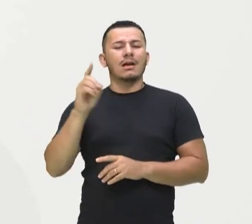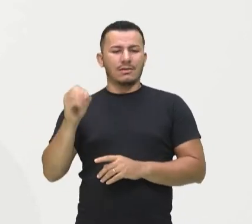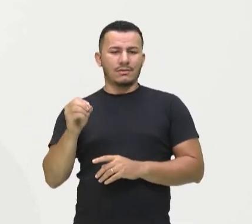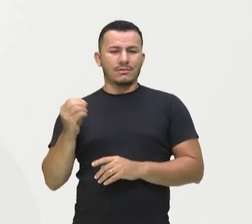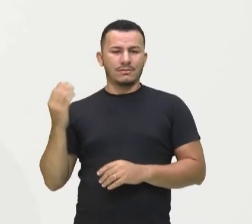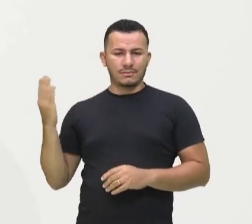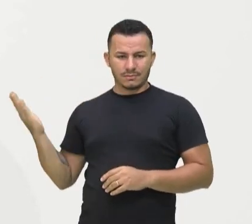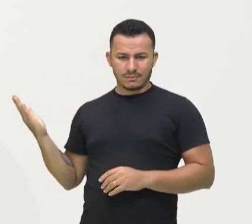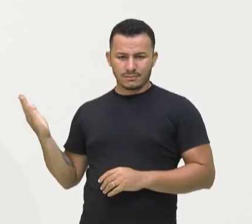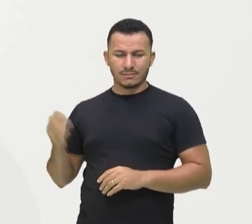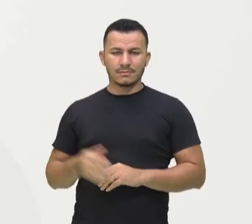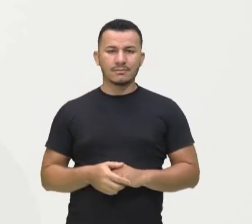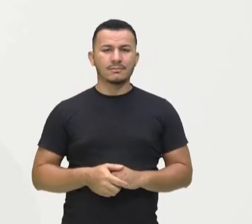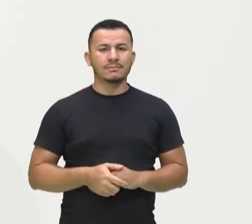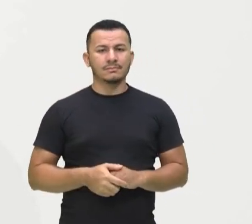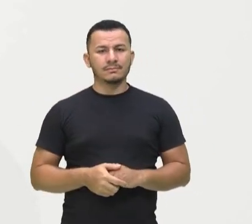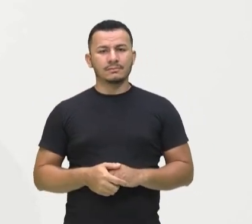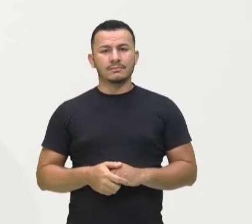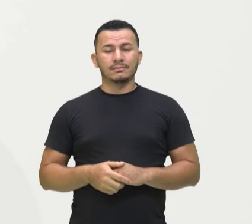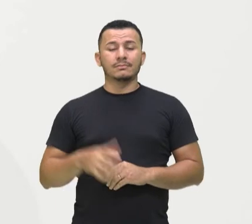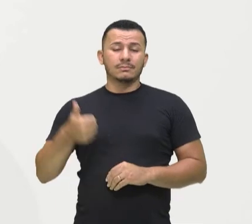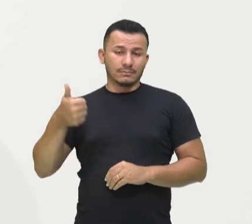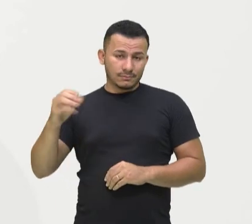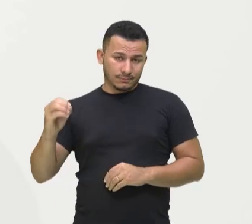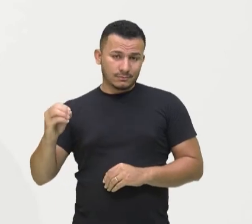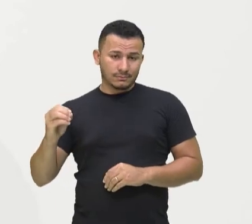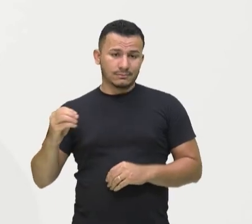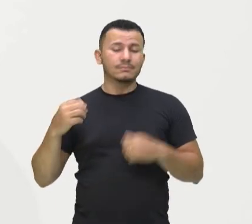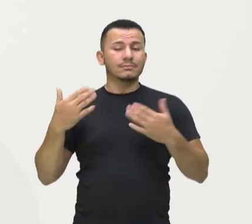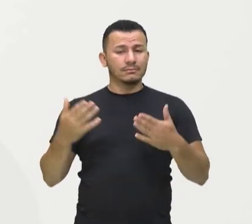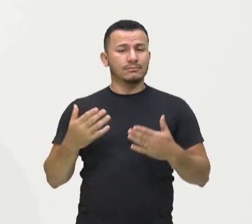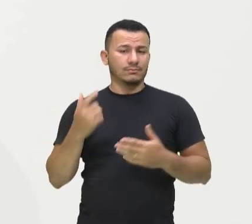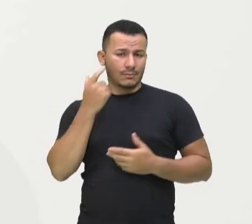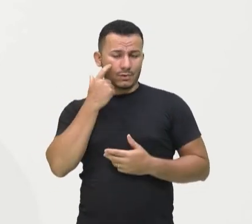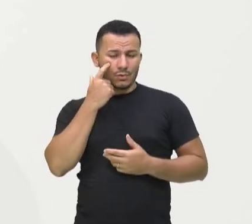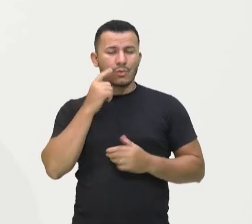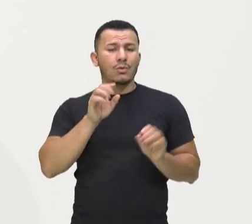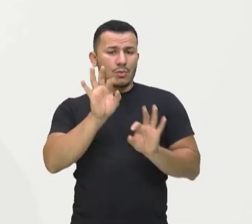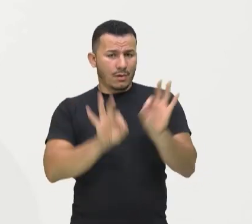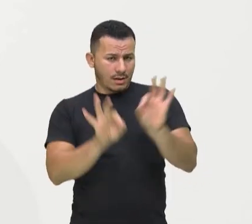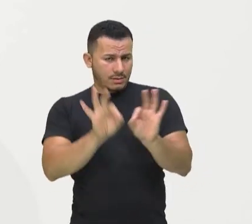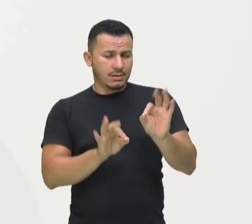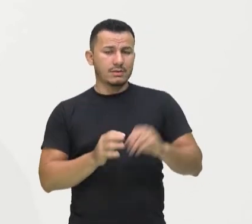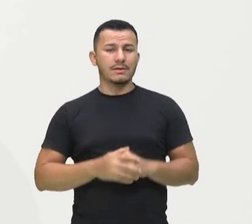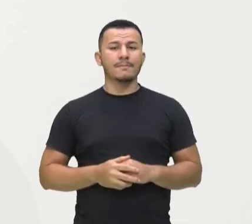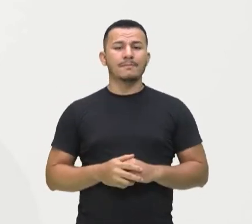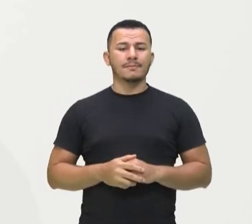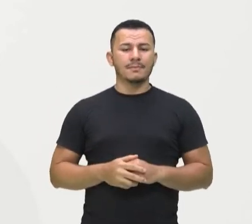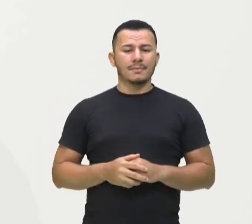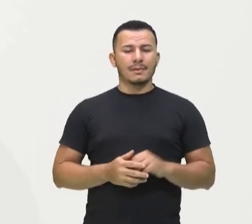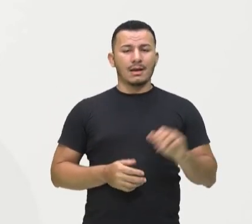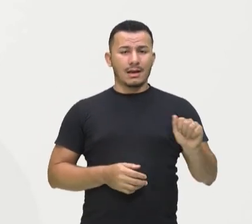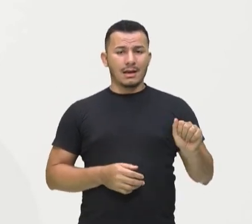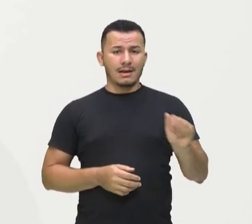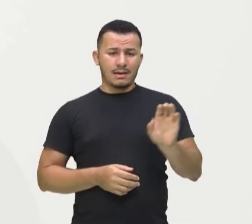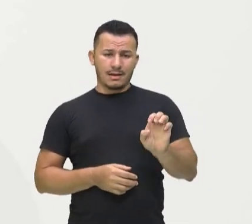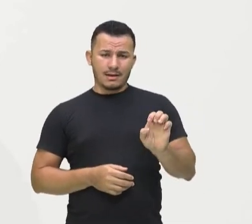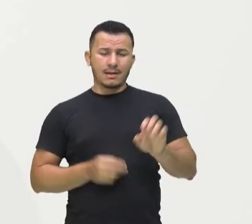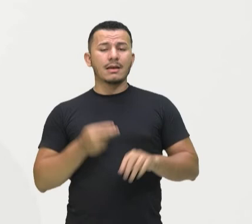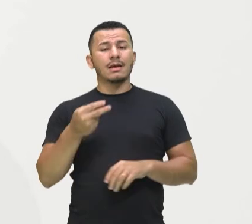polígono, do decágono? É 10. Então vem aqui, olha, ângulo externo é